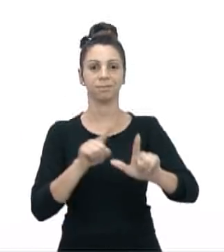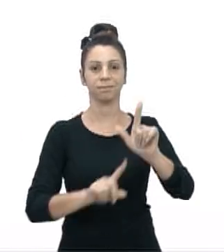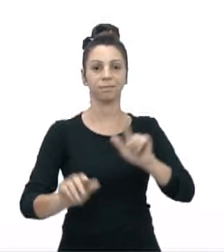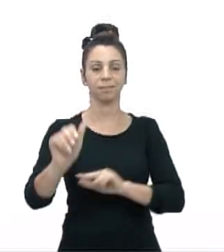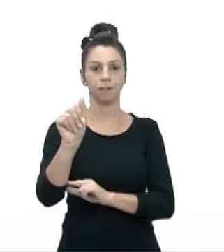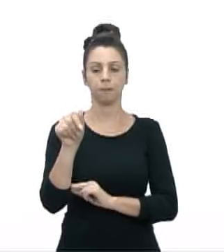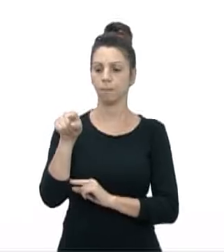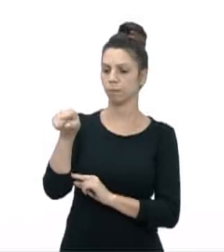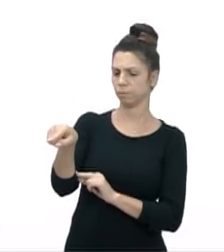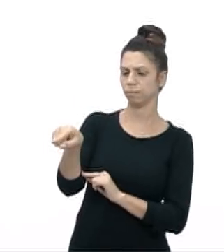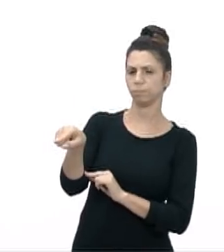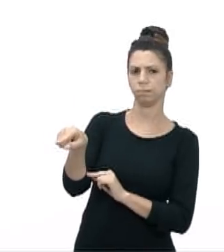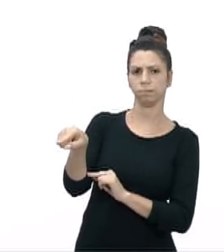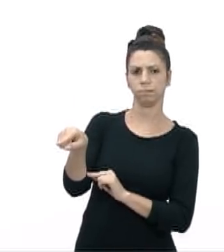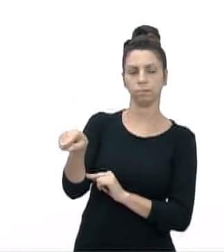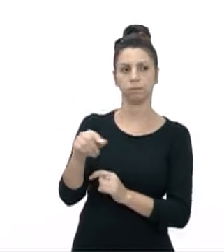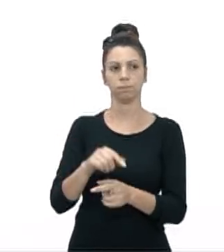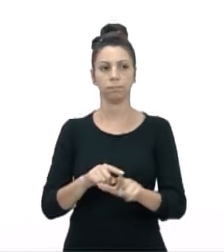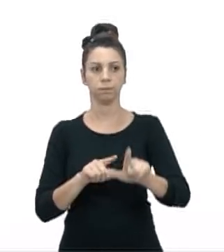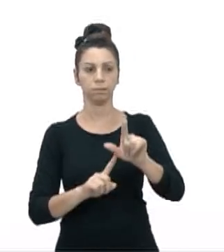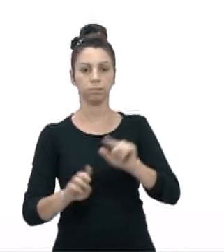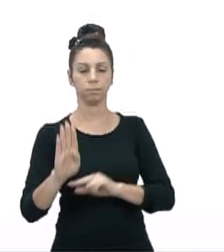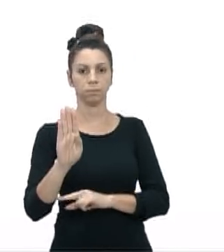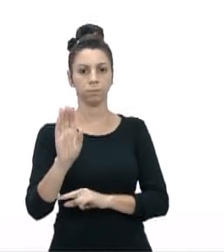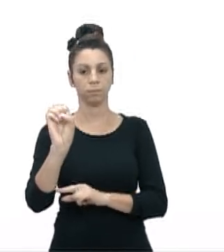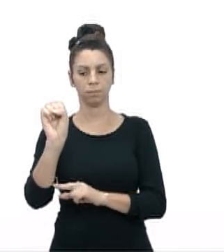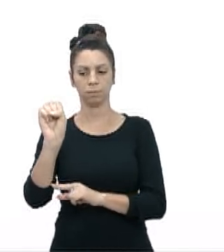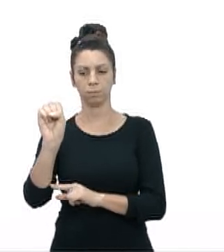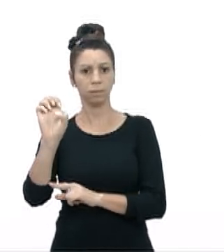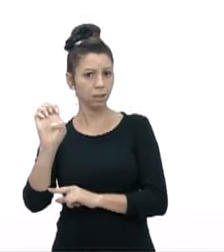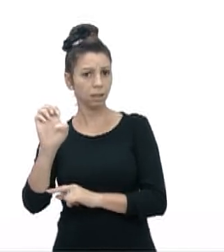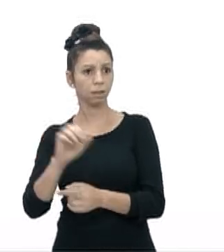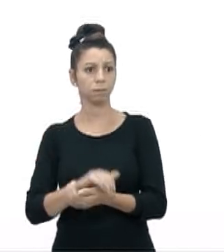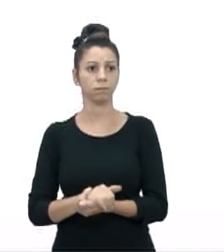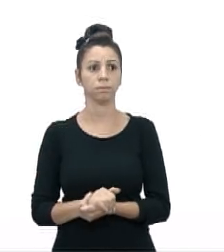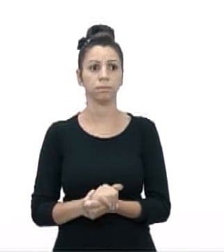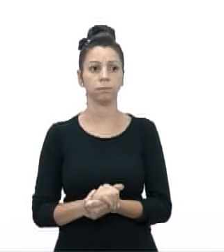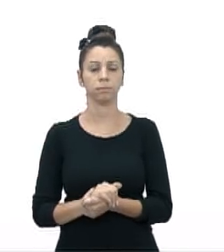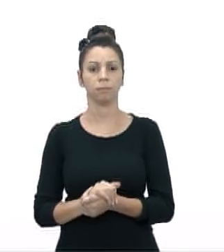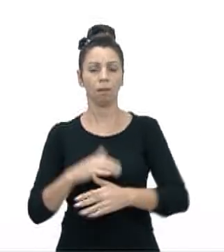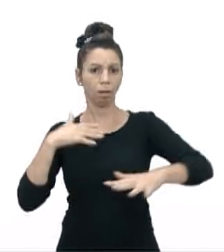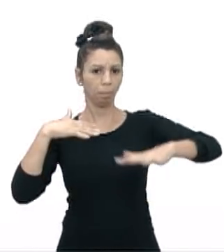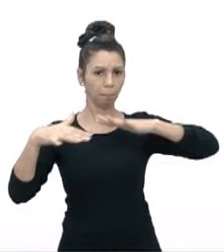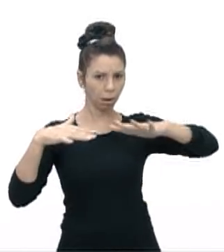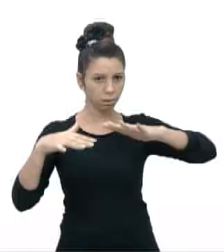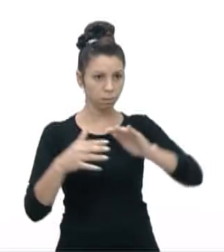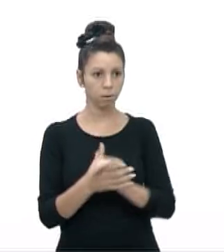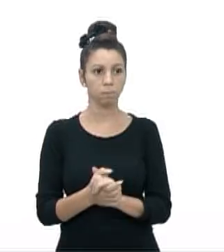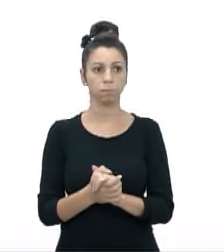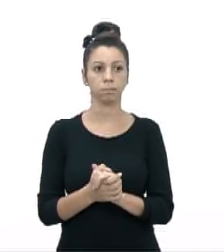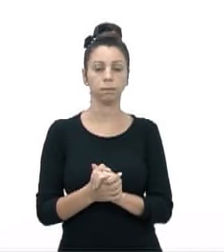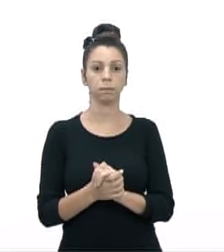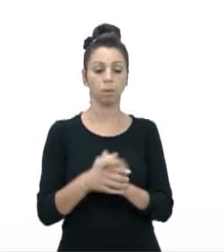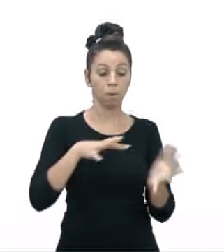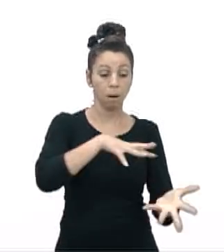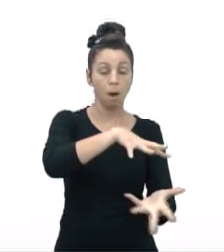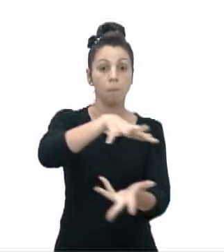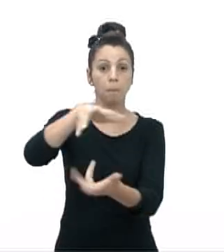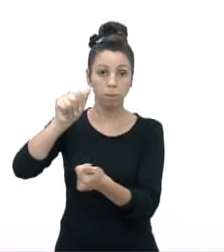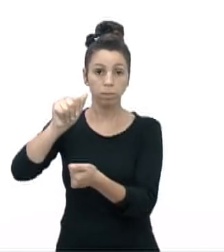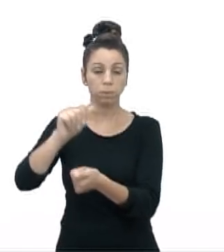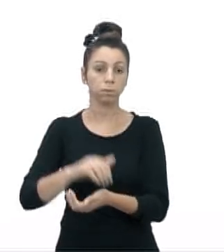A, você. B, C. Letra C, mexe. Ou letra D,